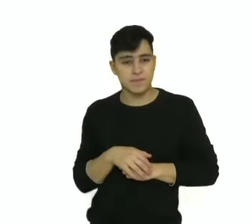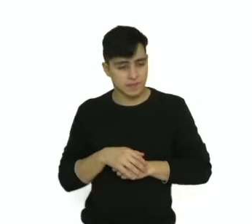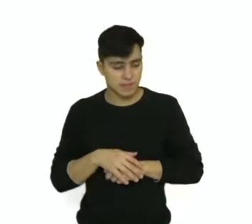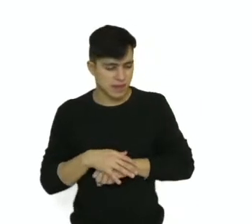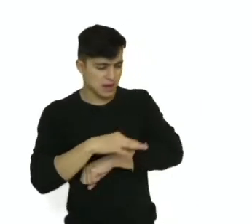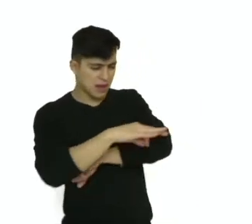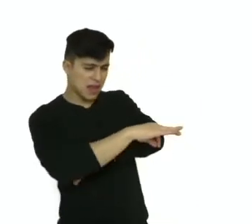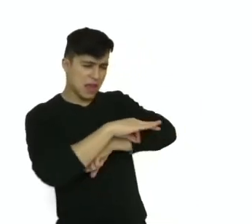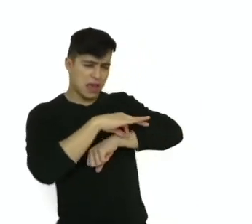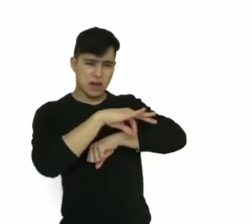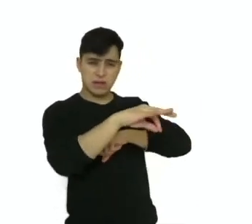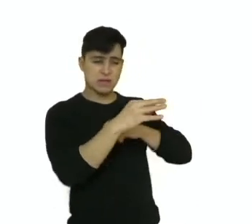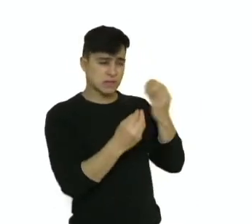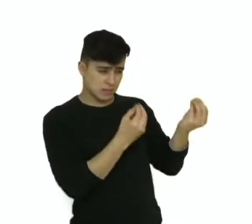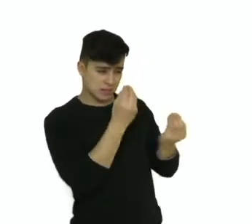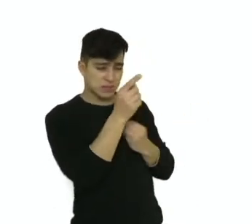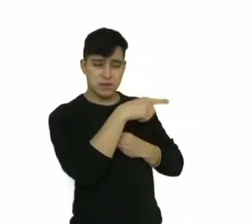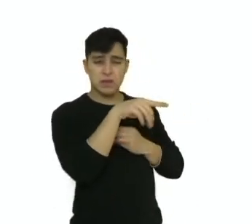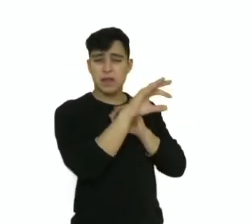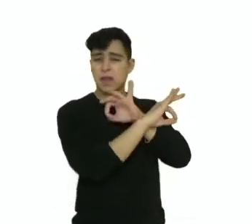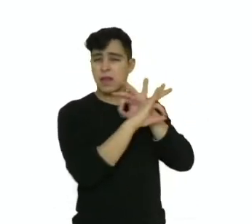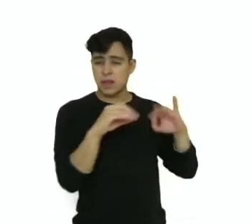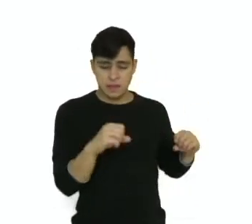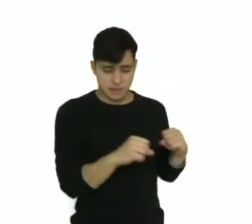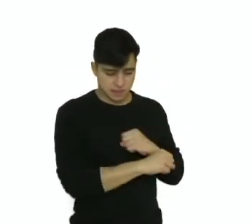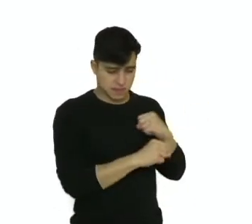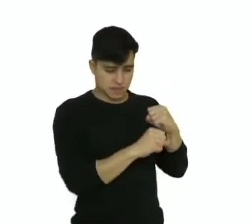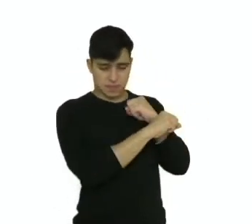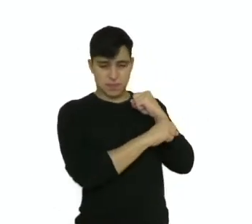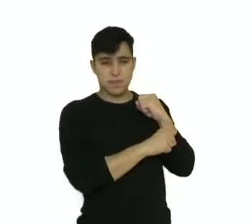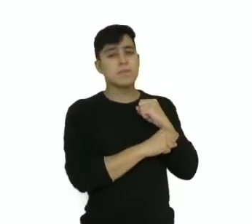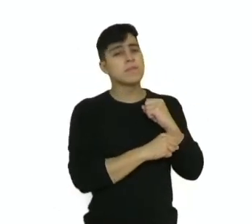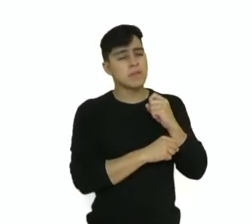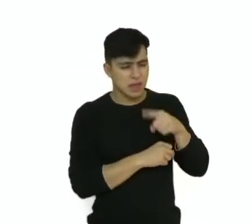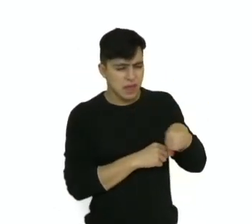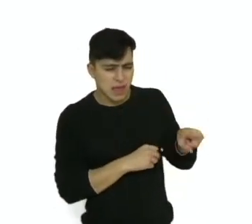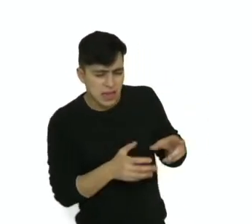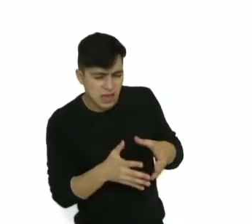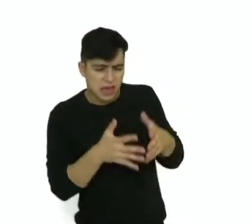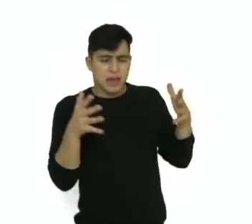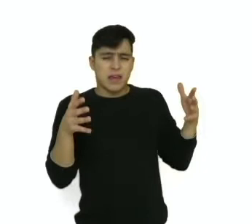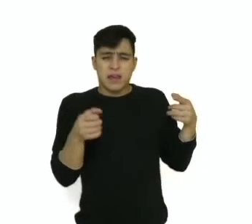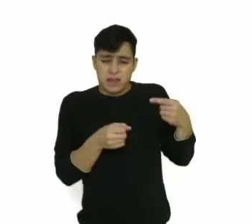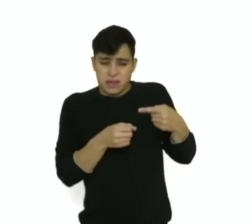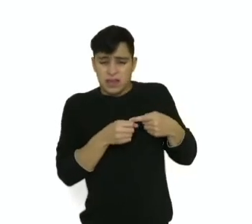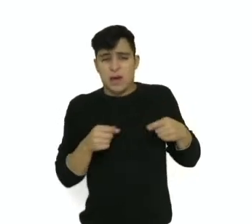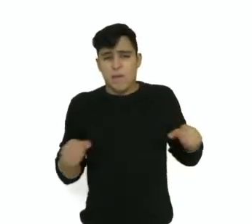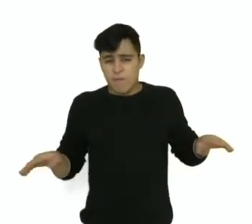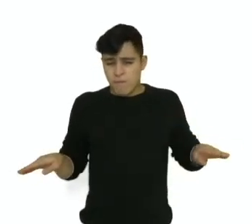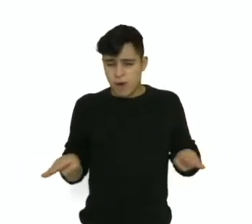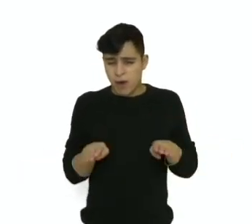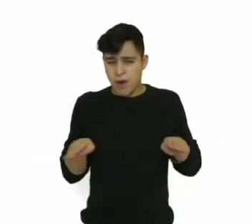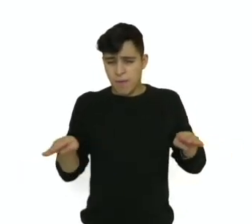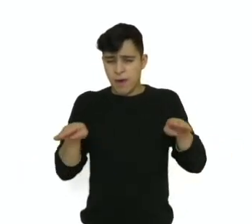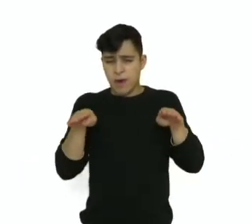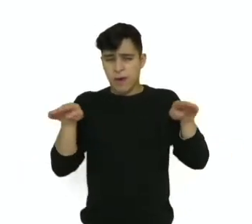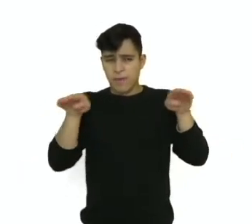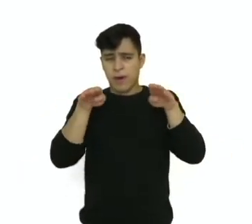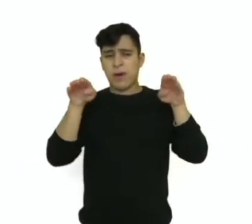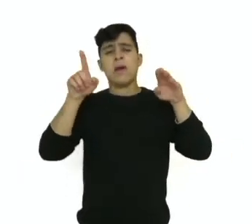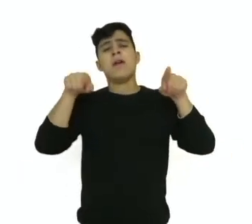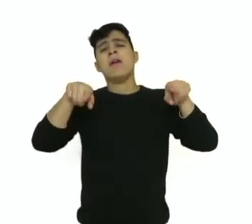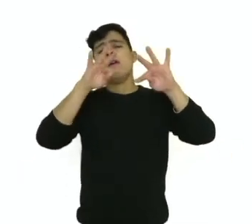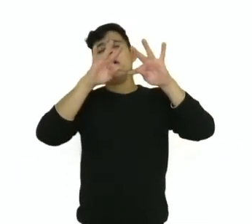astecas eram excelentes construtores. Construíram cidades e enormes pirâmides que eram templos